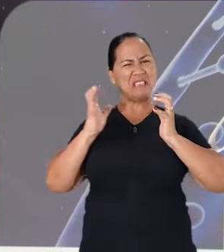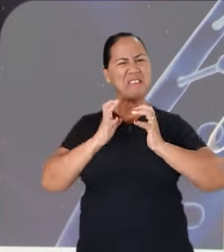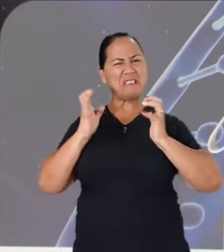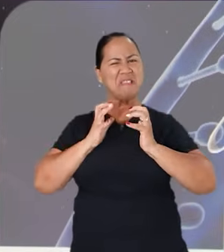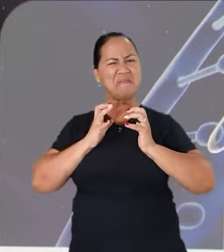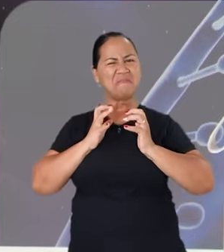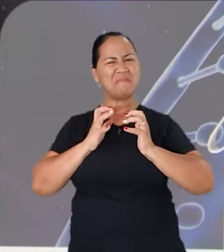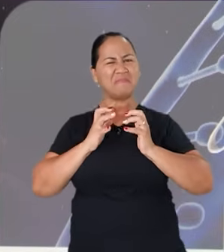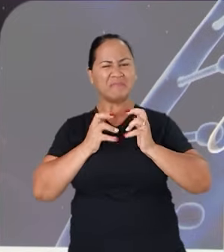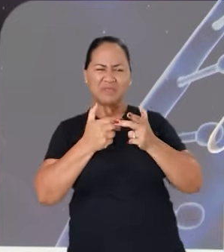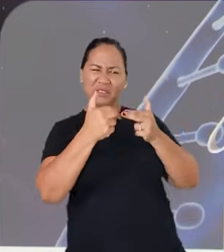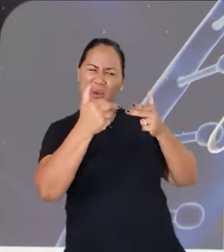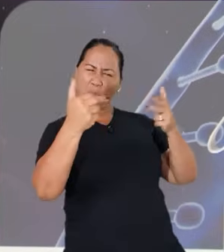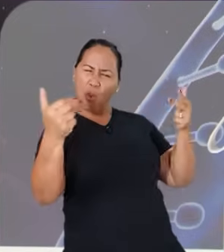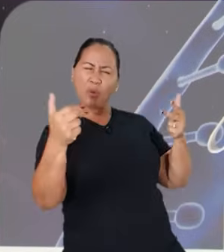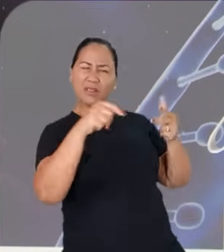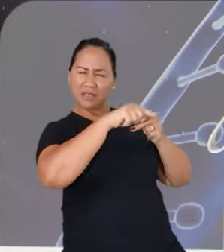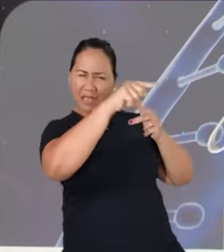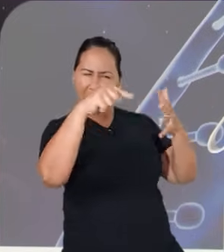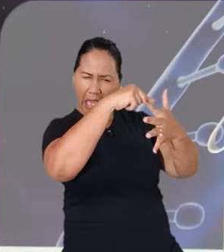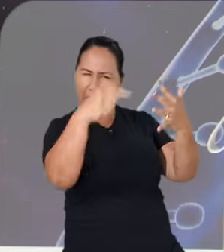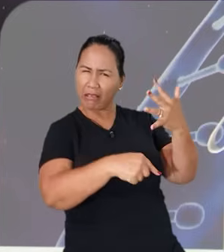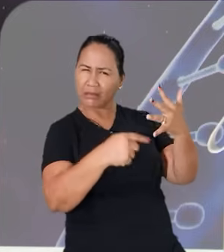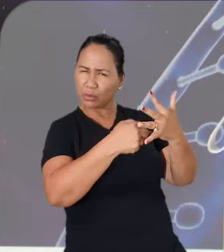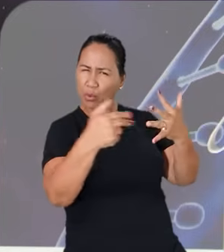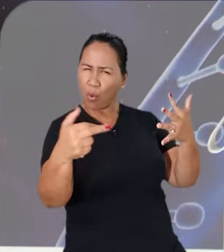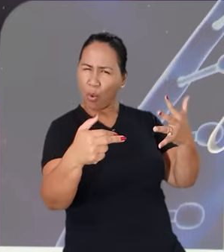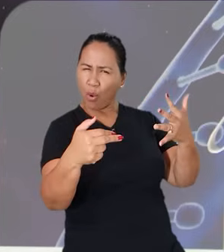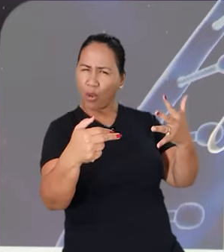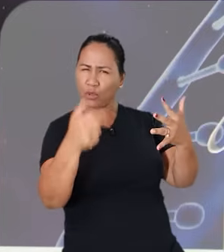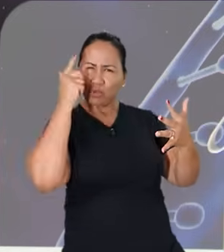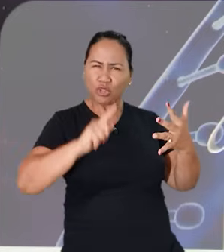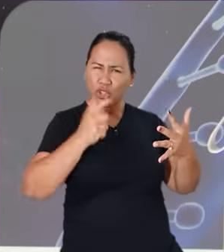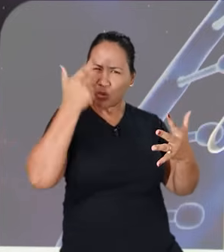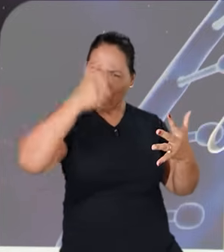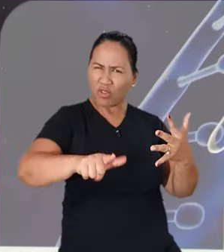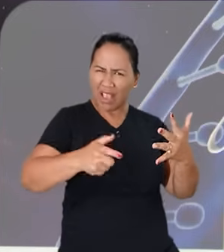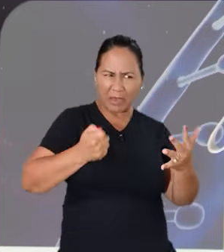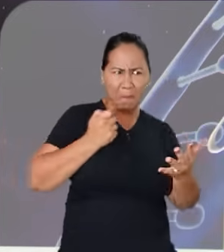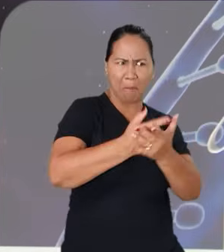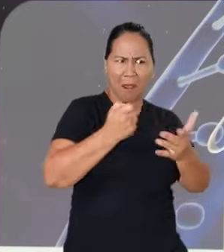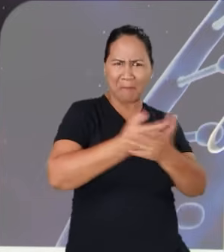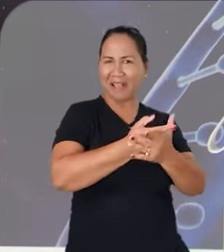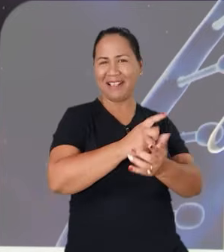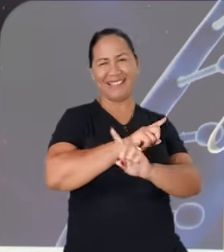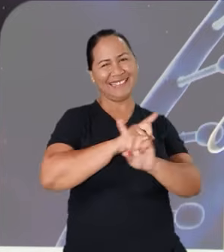É você ser rico de tudo que o dinheiro jamais